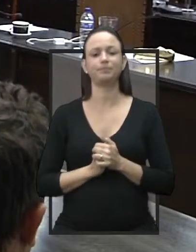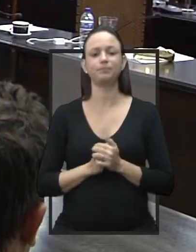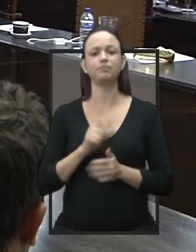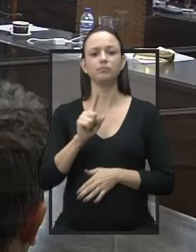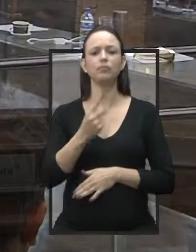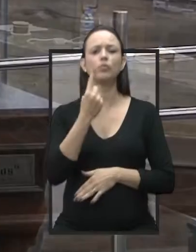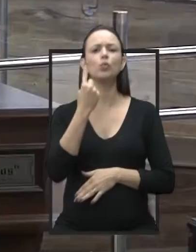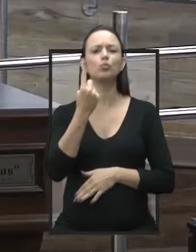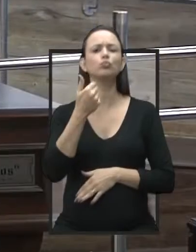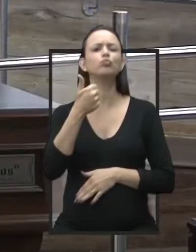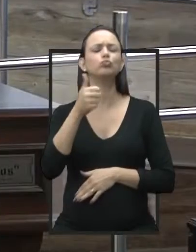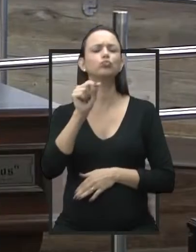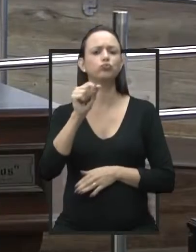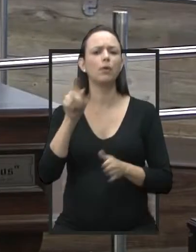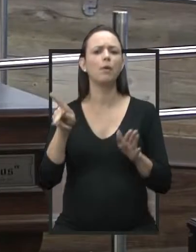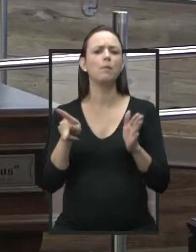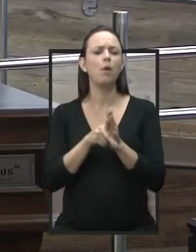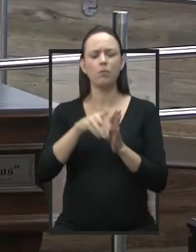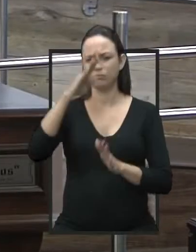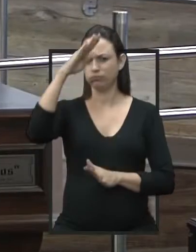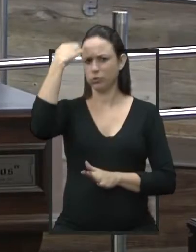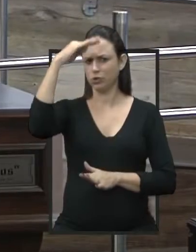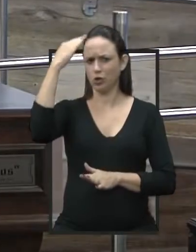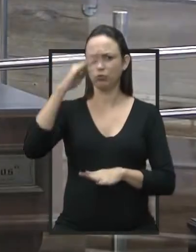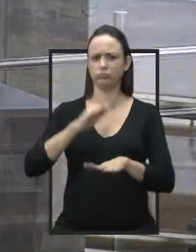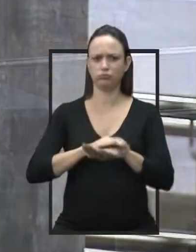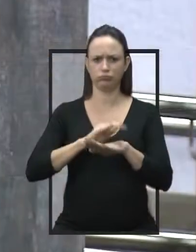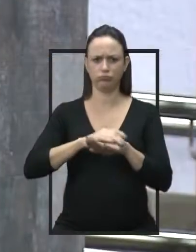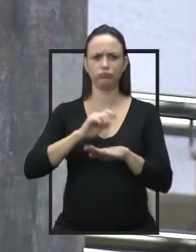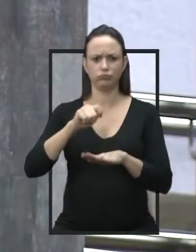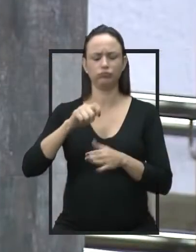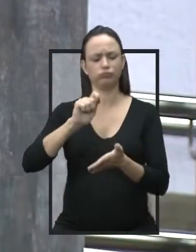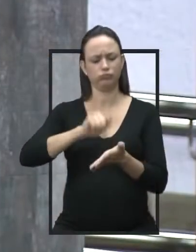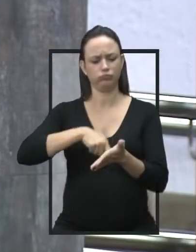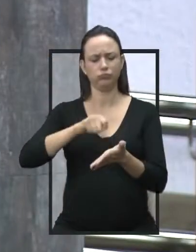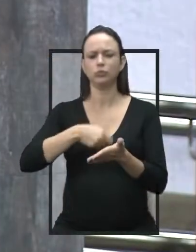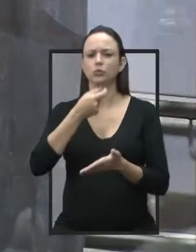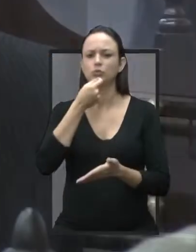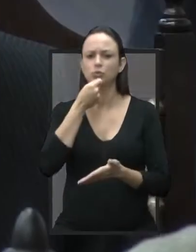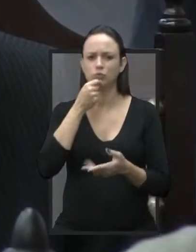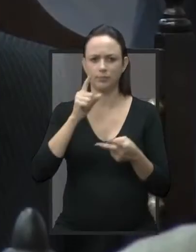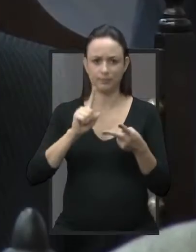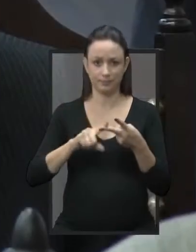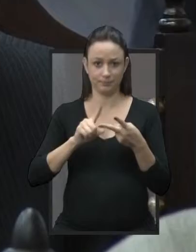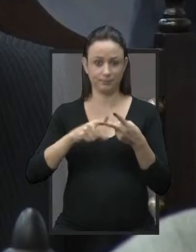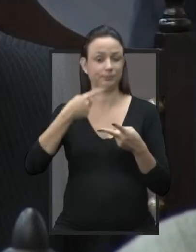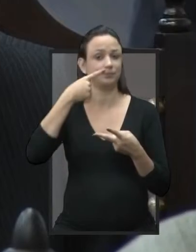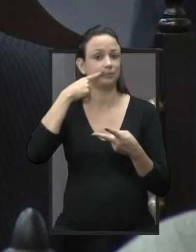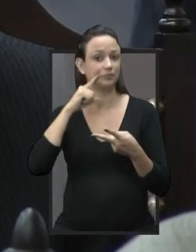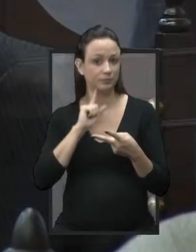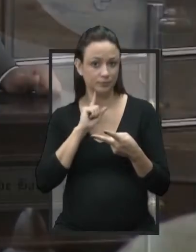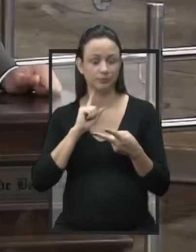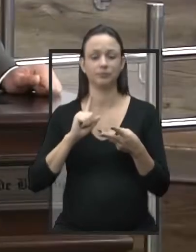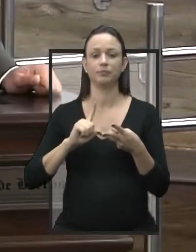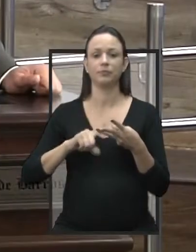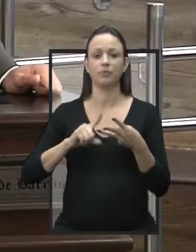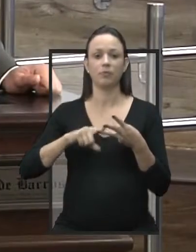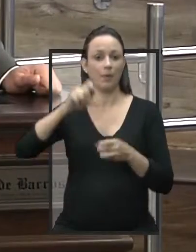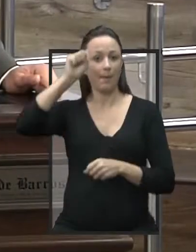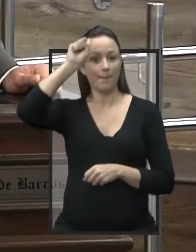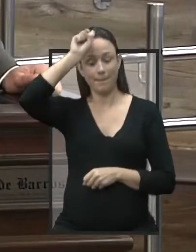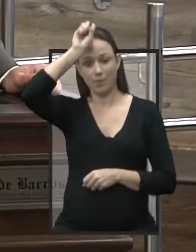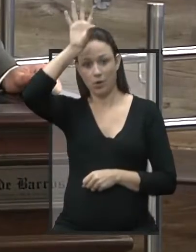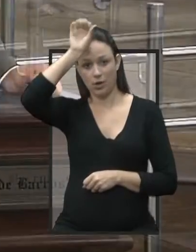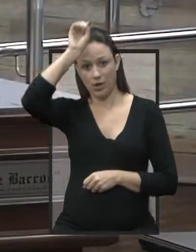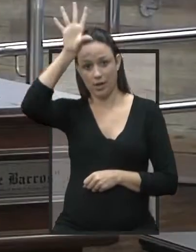é iniciativa do vereador joão pacheco subscrito por luiz henrique chupeta a gentil américo kato luiz maurílio